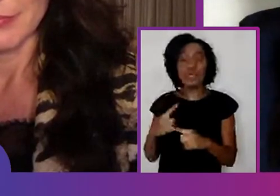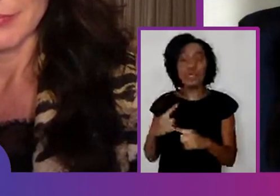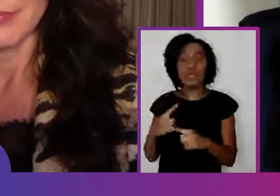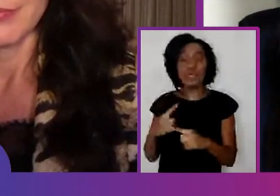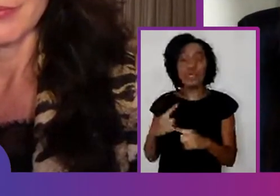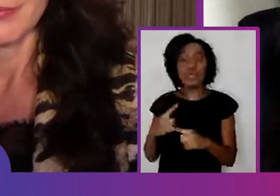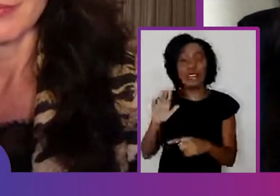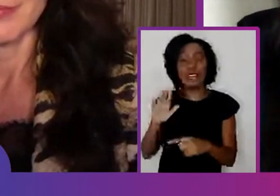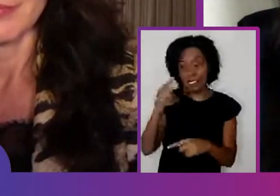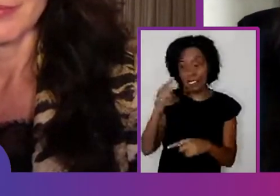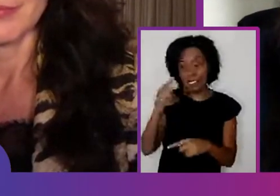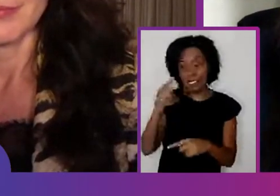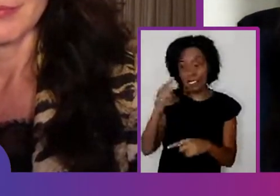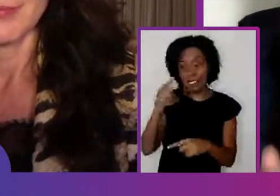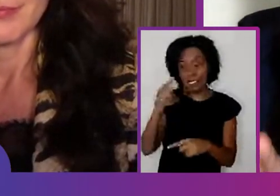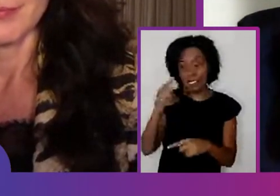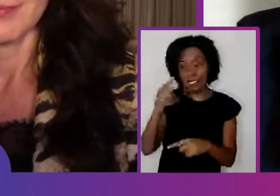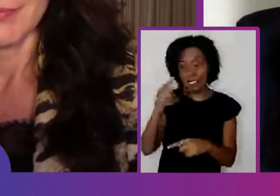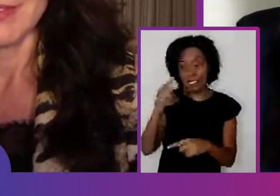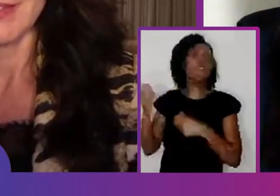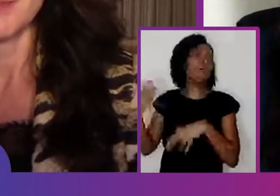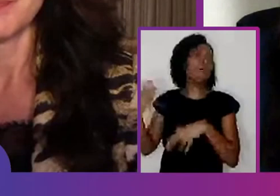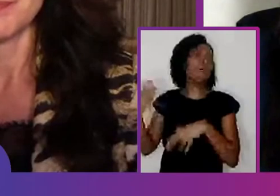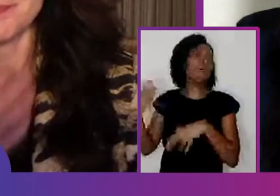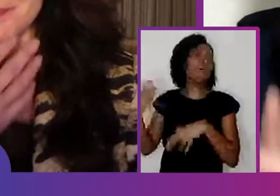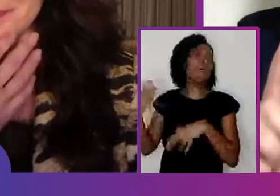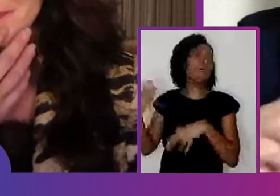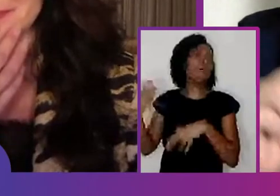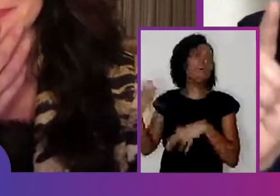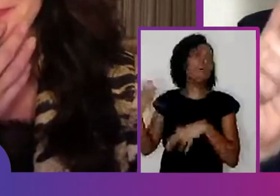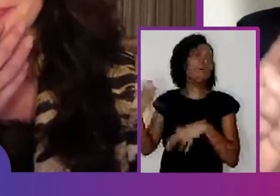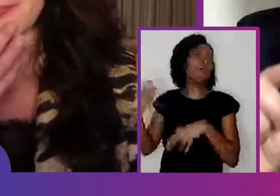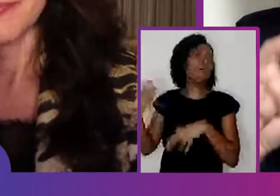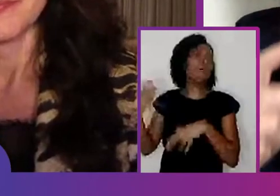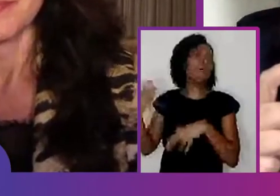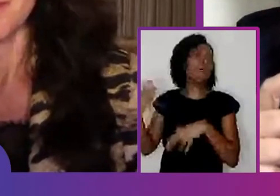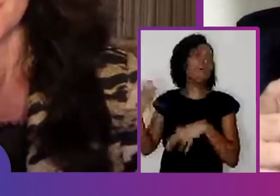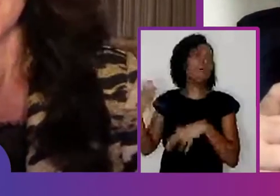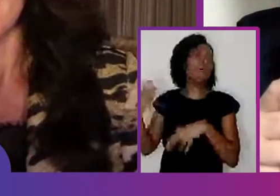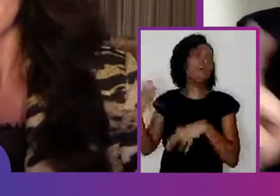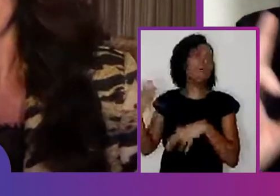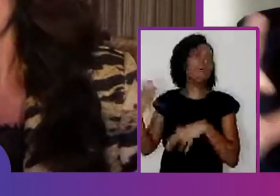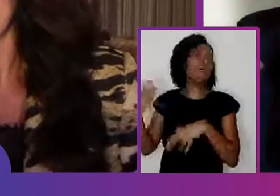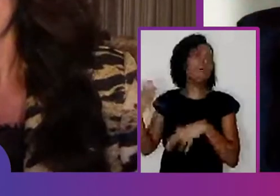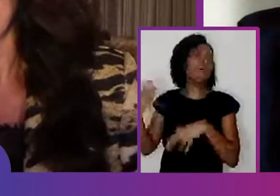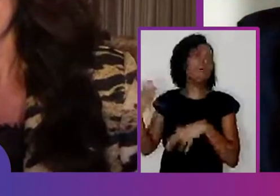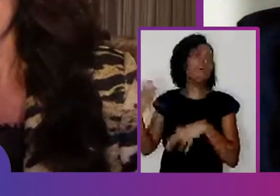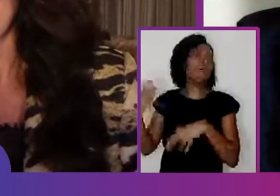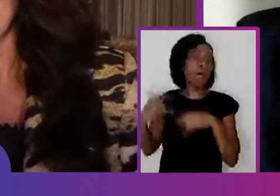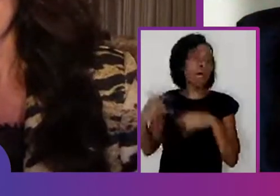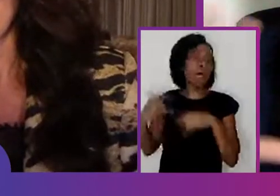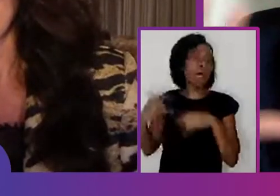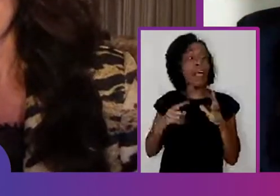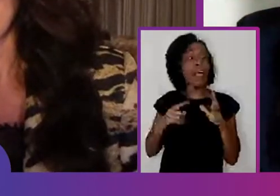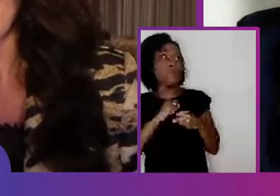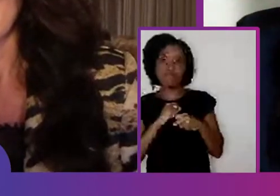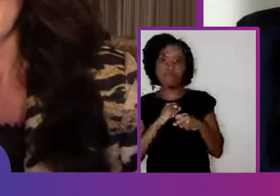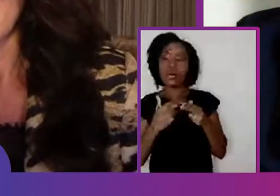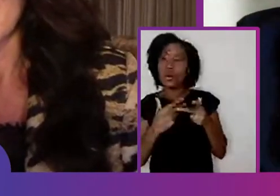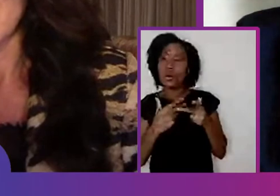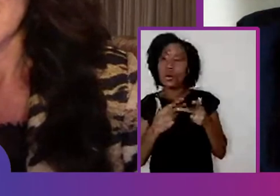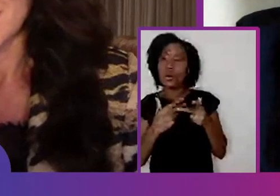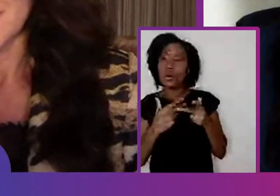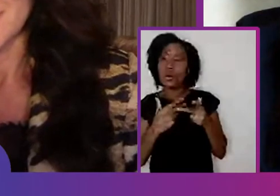coisas que não é para falar na frente de criança, né? Preservem Sim. suas crianças. Para um indivíduo bem pequenininho, a casa é